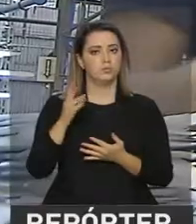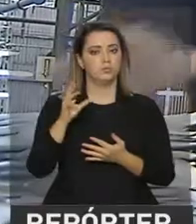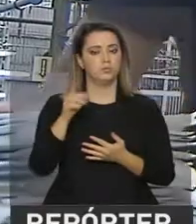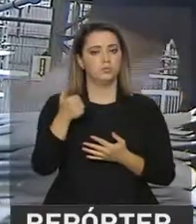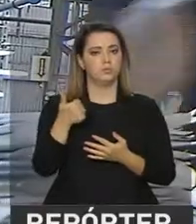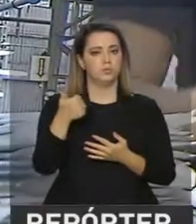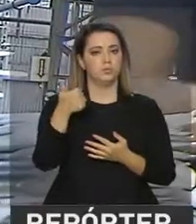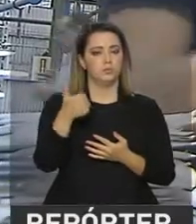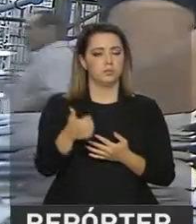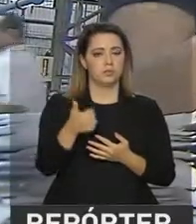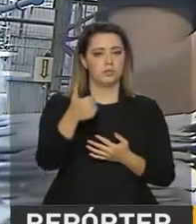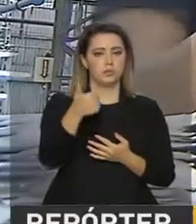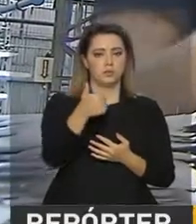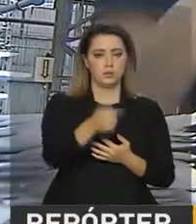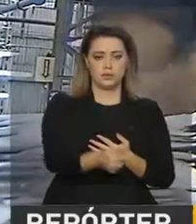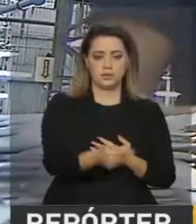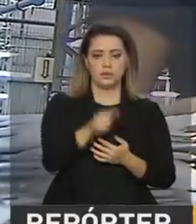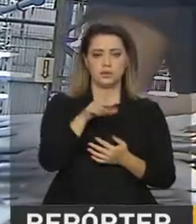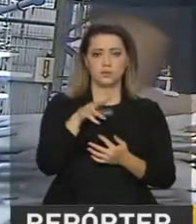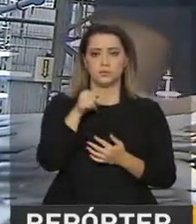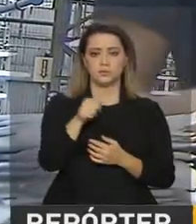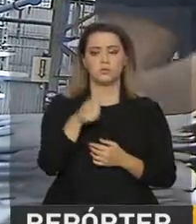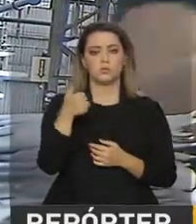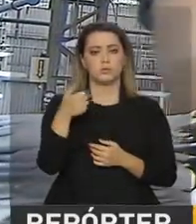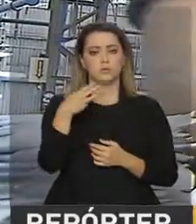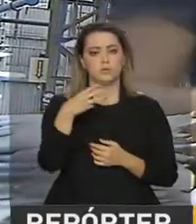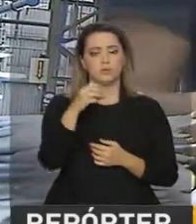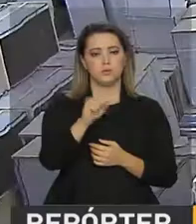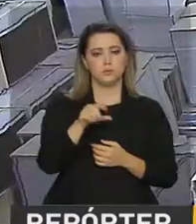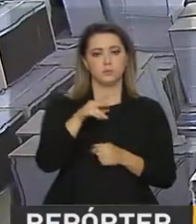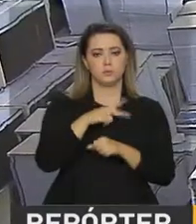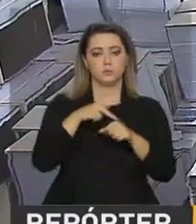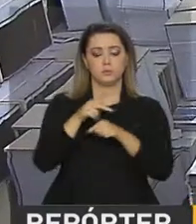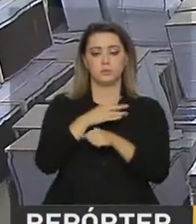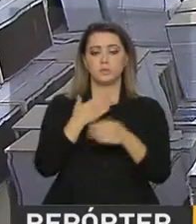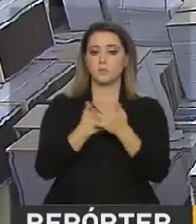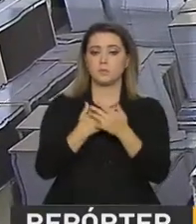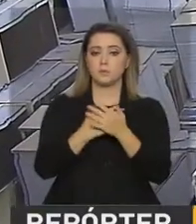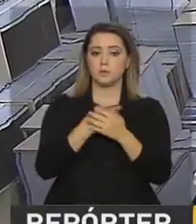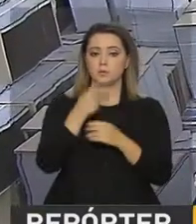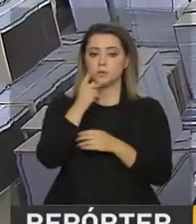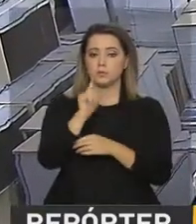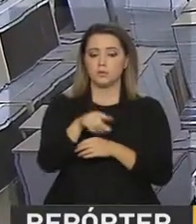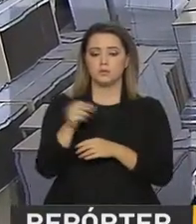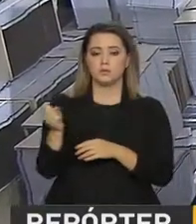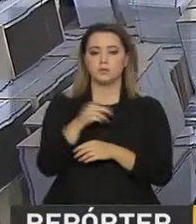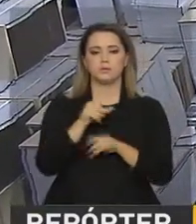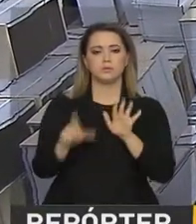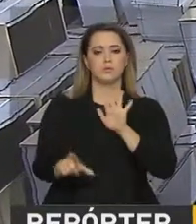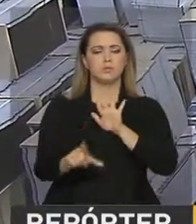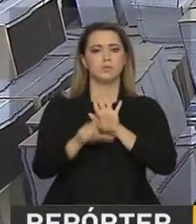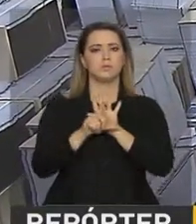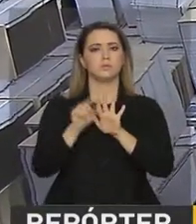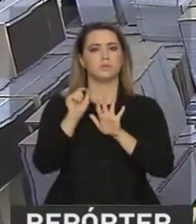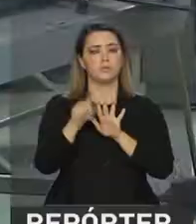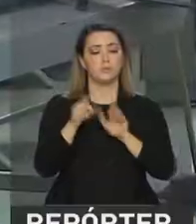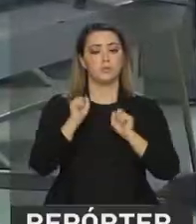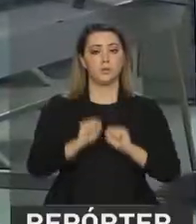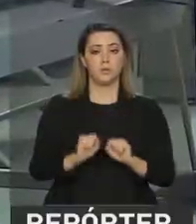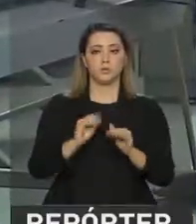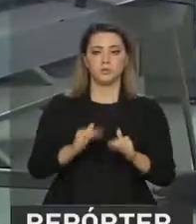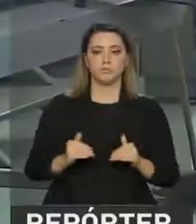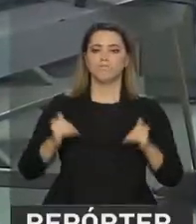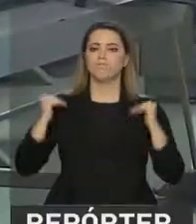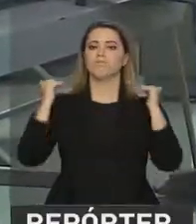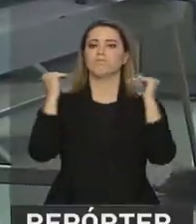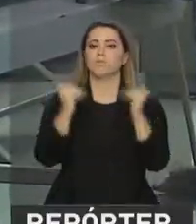117 de um total de 138 países o estudo defende que com a modernização da clt podemos dar um salto